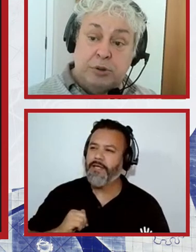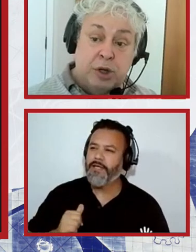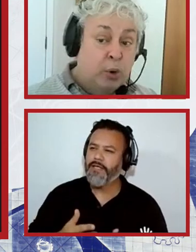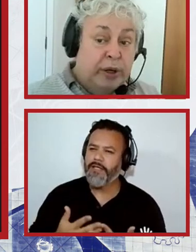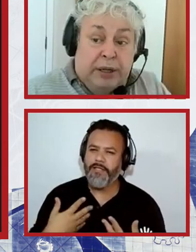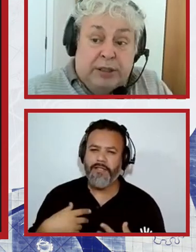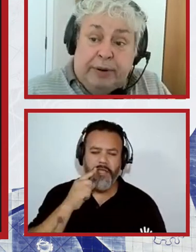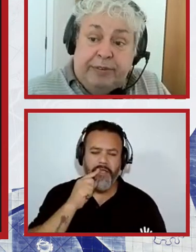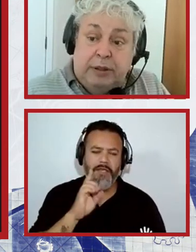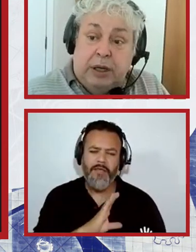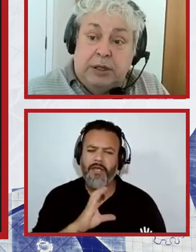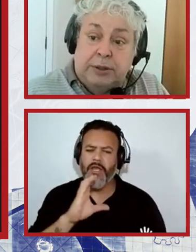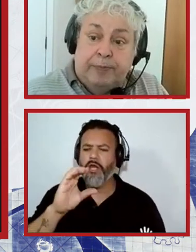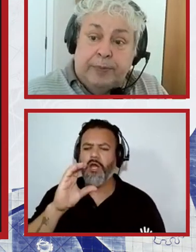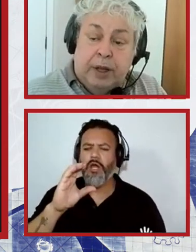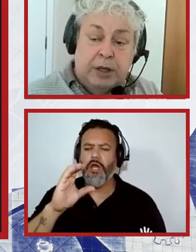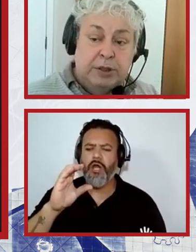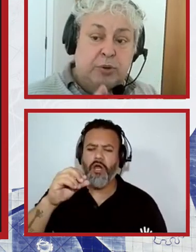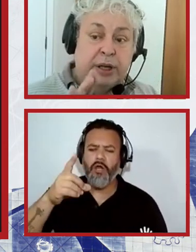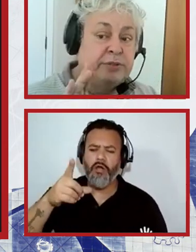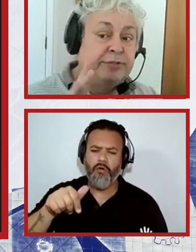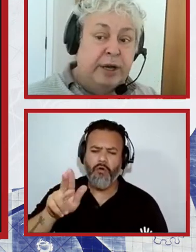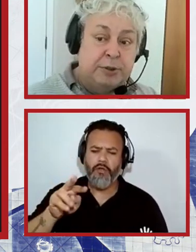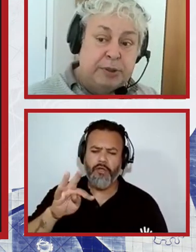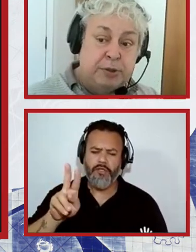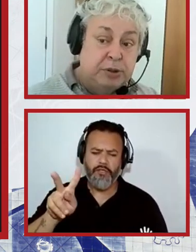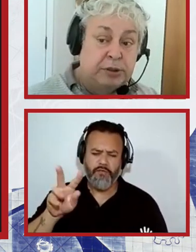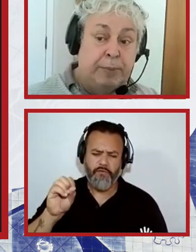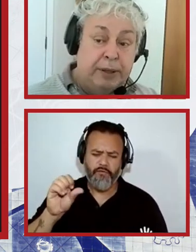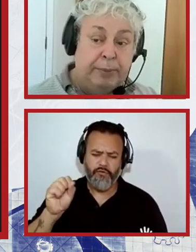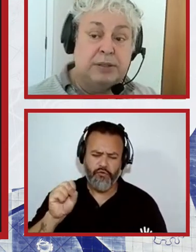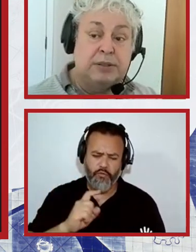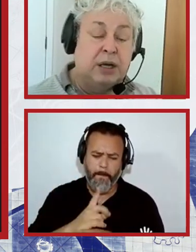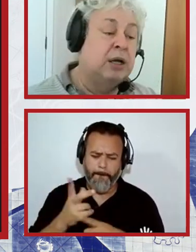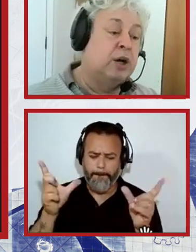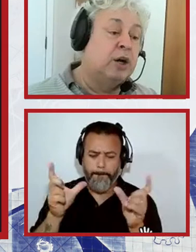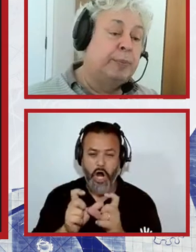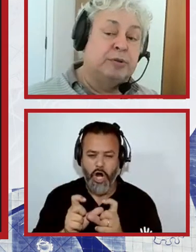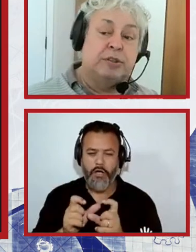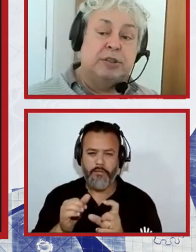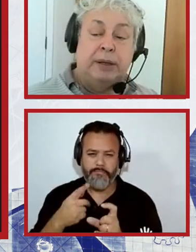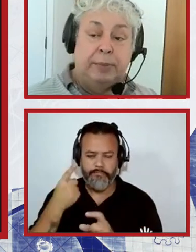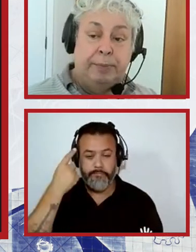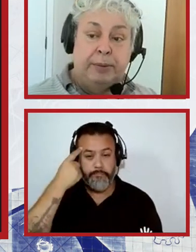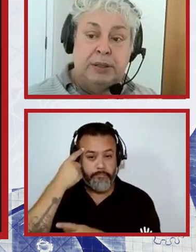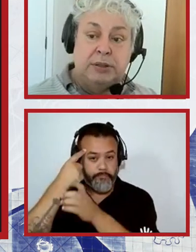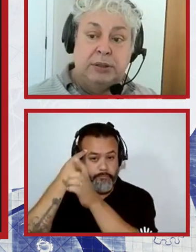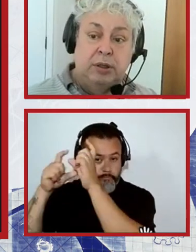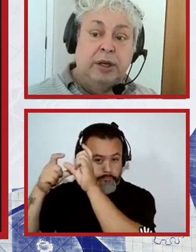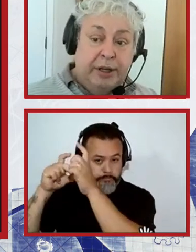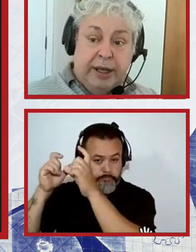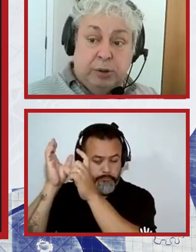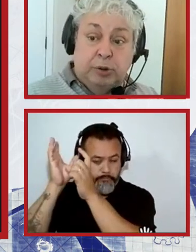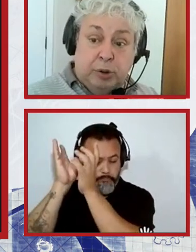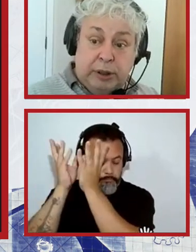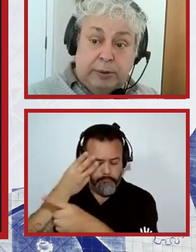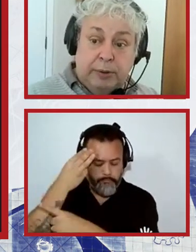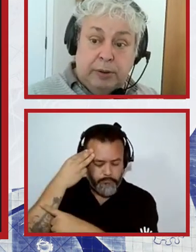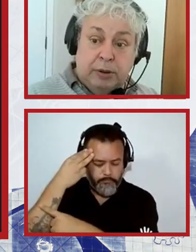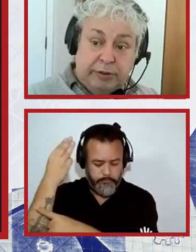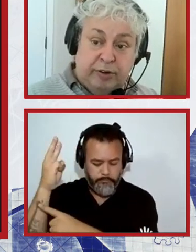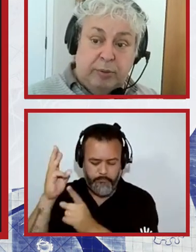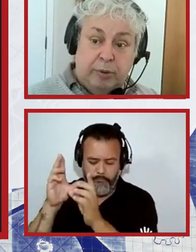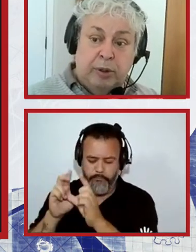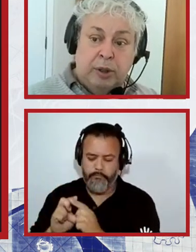cognitivos baixos, o que nem sempre é verdade. A gente conhece várias pessoas, eu trabalho na minha sala, uma pessoa chamada Bia Mazil, que é